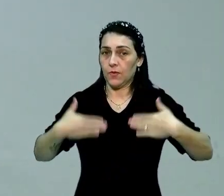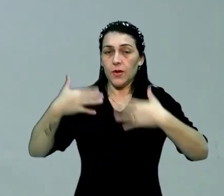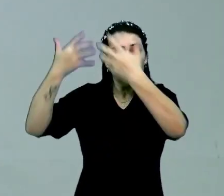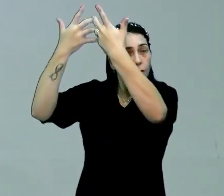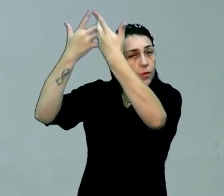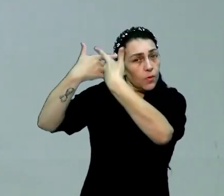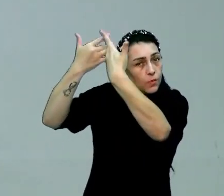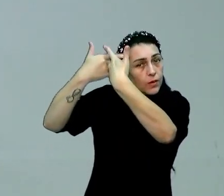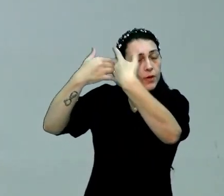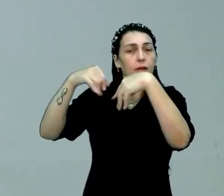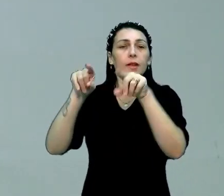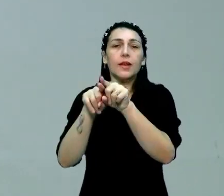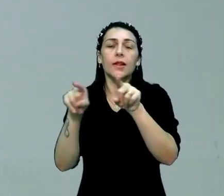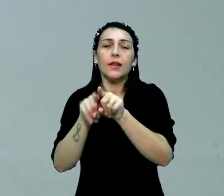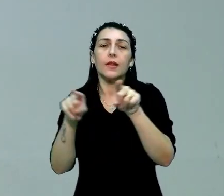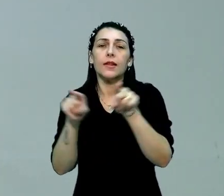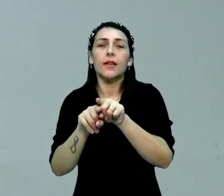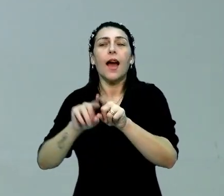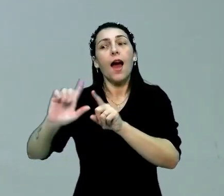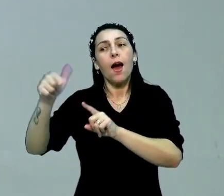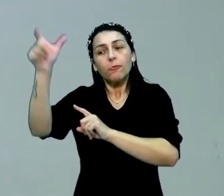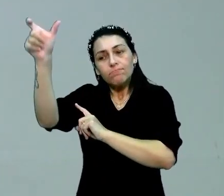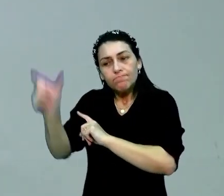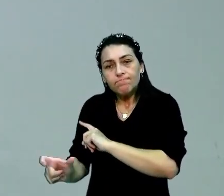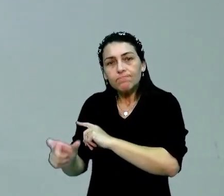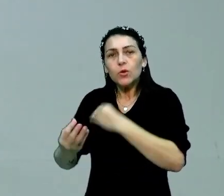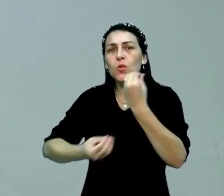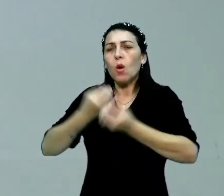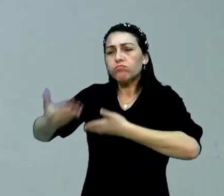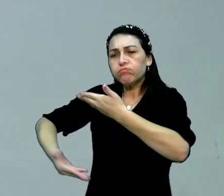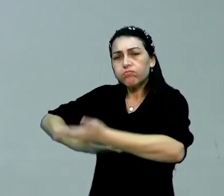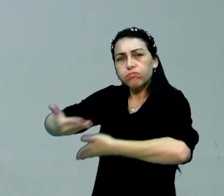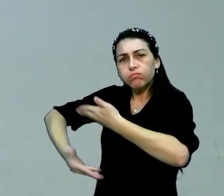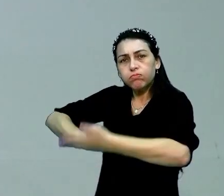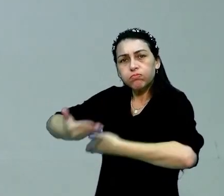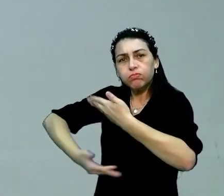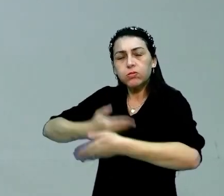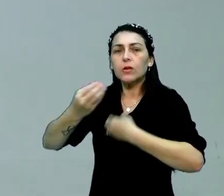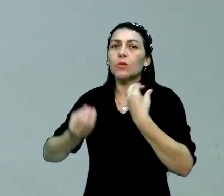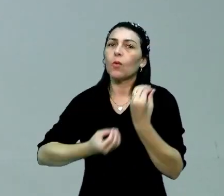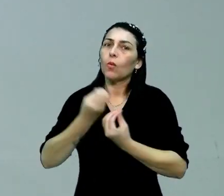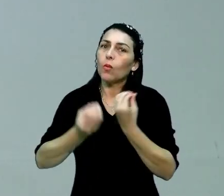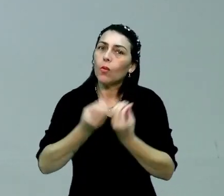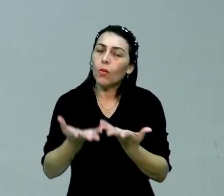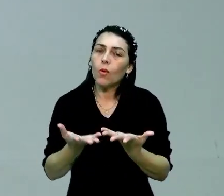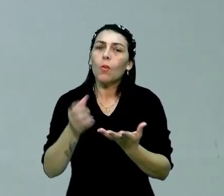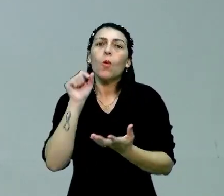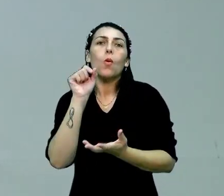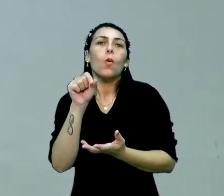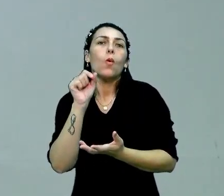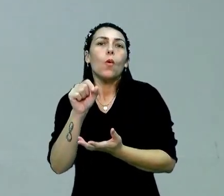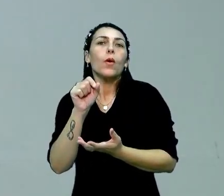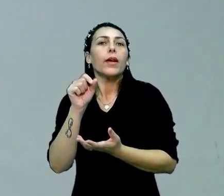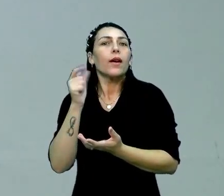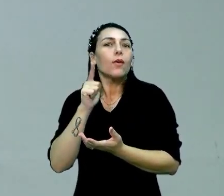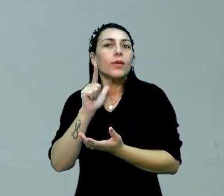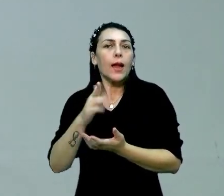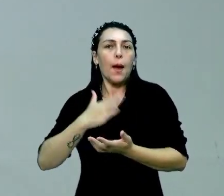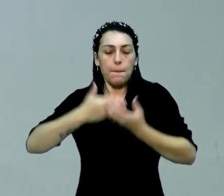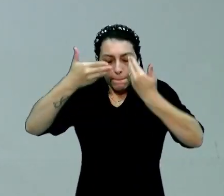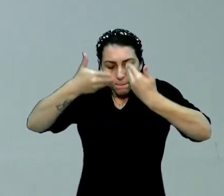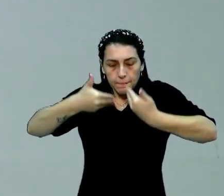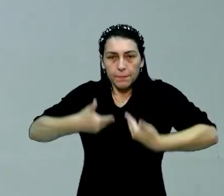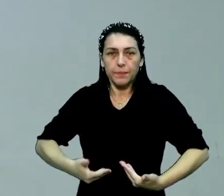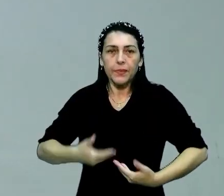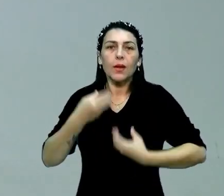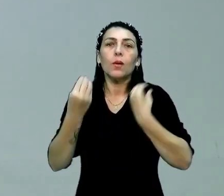cognitivo, em relação ao outro. Como é que eu interajo? Como é que eu me defino? O que é que constrói o meu ser?